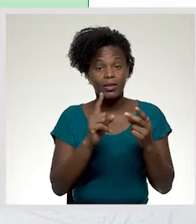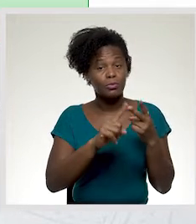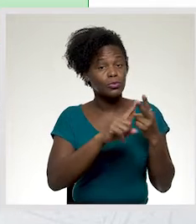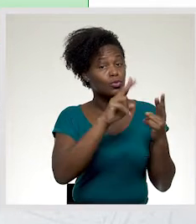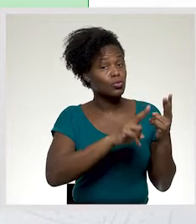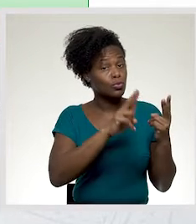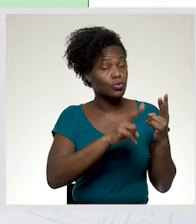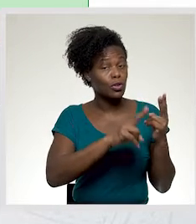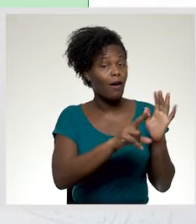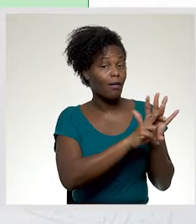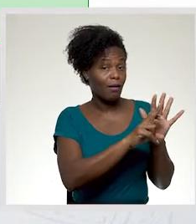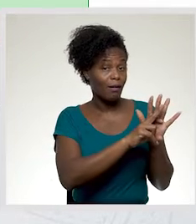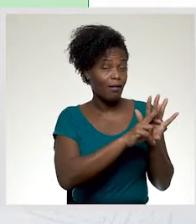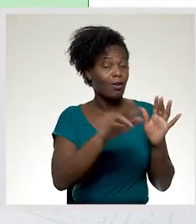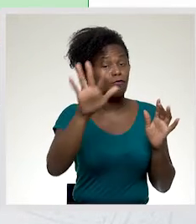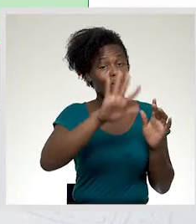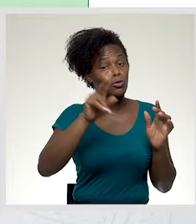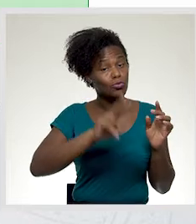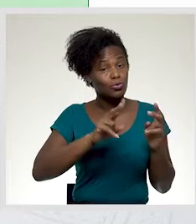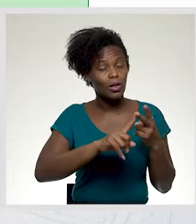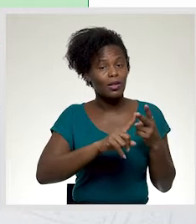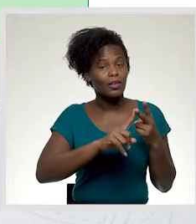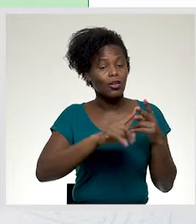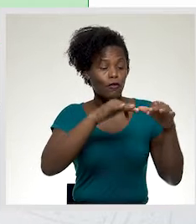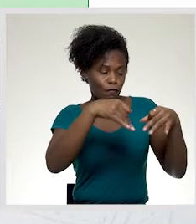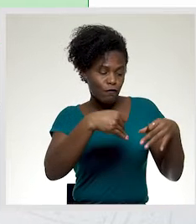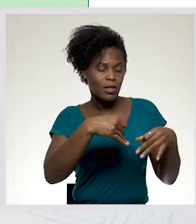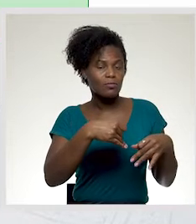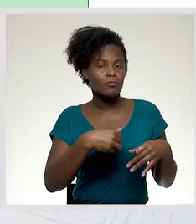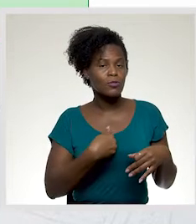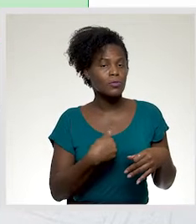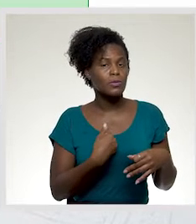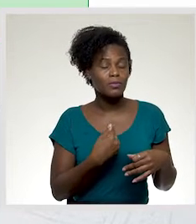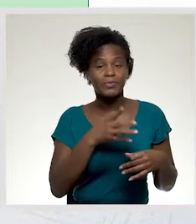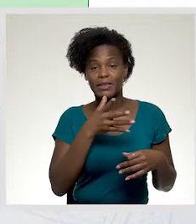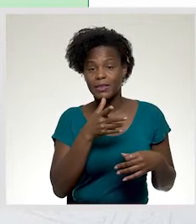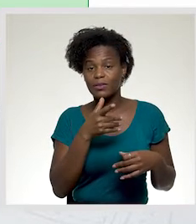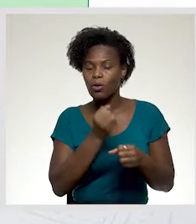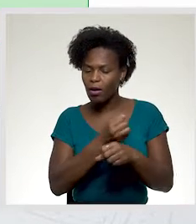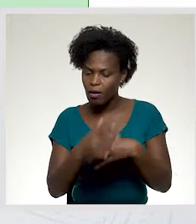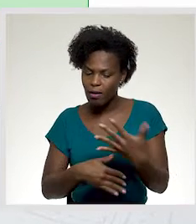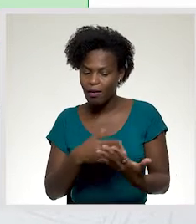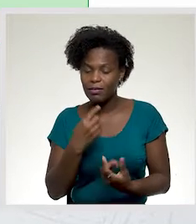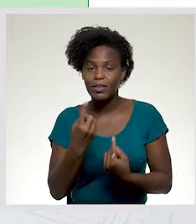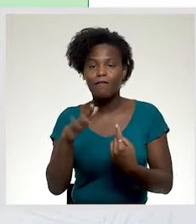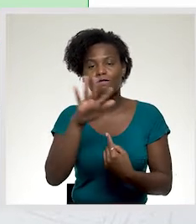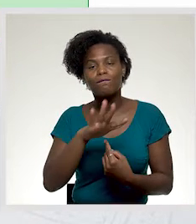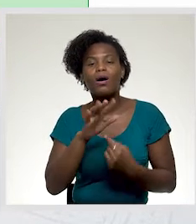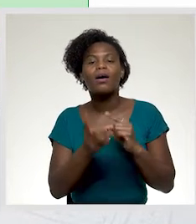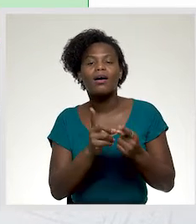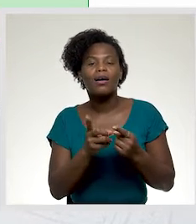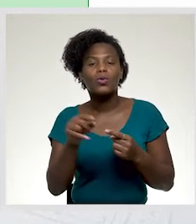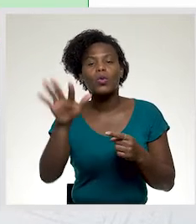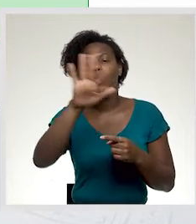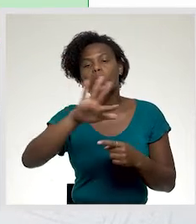segunda máxima, ou a segunda fórmula, que tem a ver com o fim em si mesmo, diz ele: age de tal maneira que uses